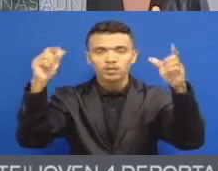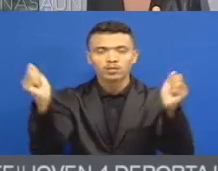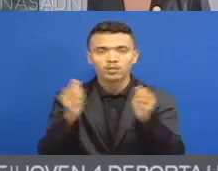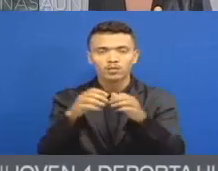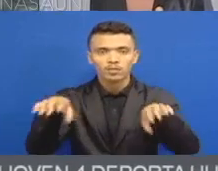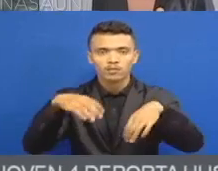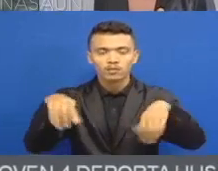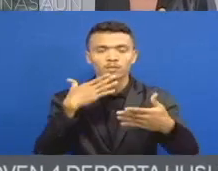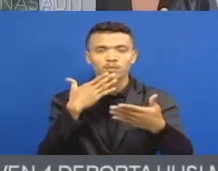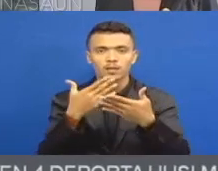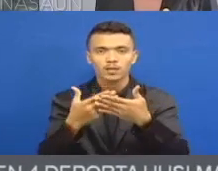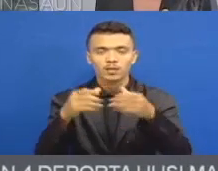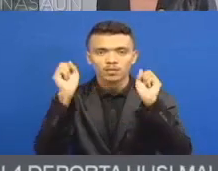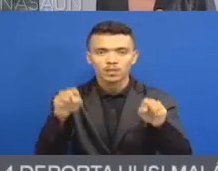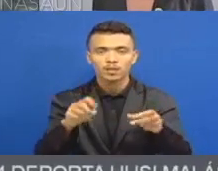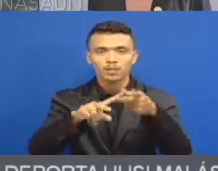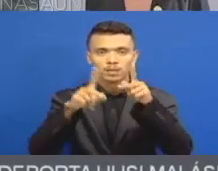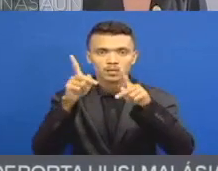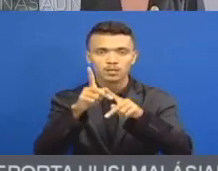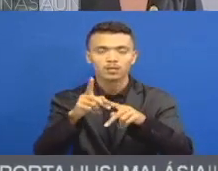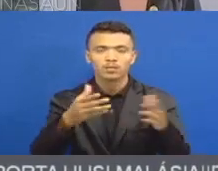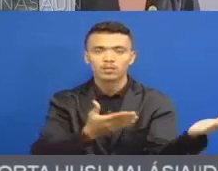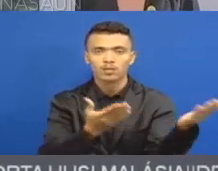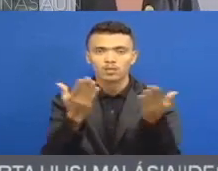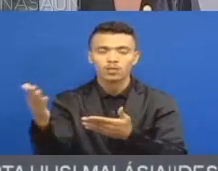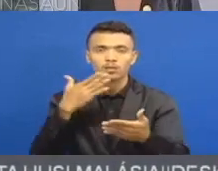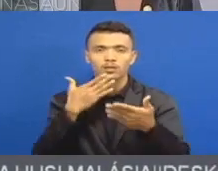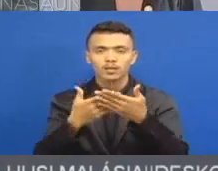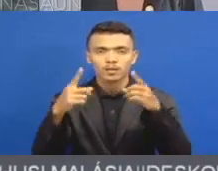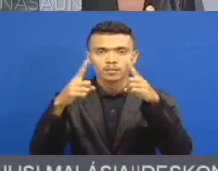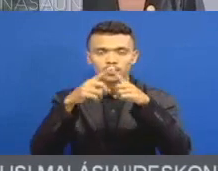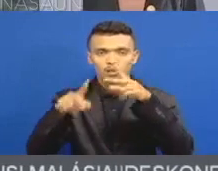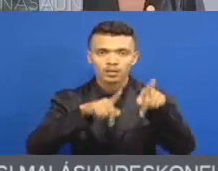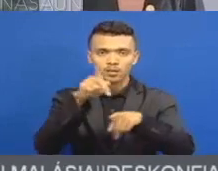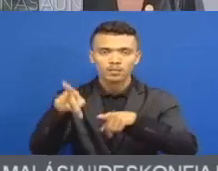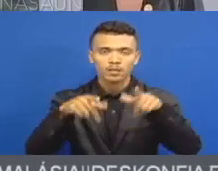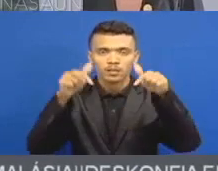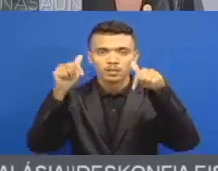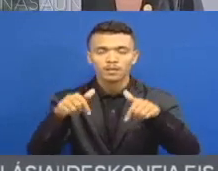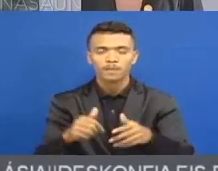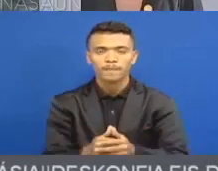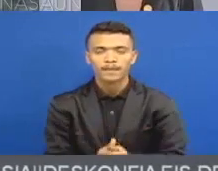positivo Tebes para a bela e a cooperação bilateral no Belori benefício para o povo idané.